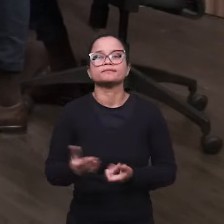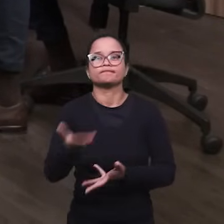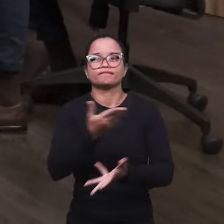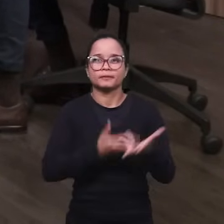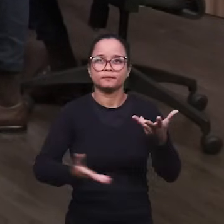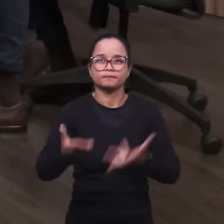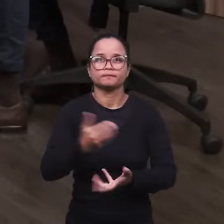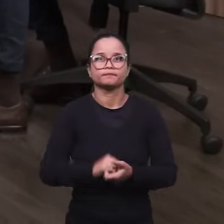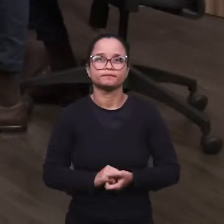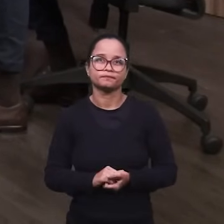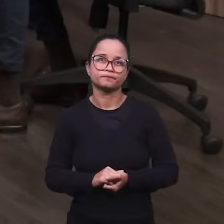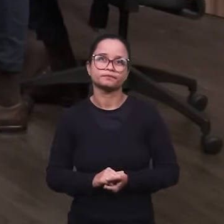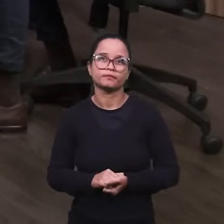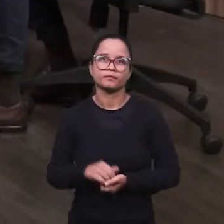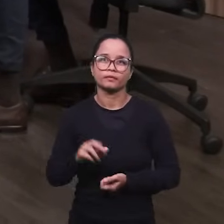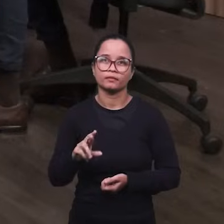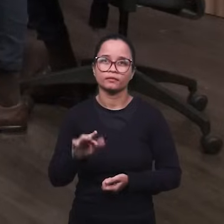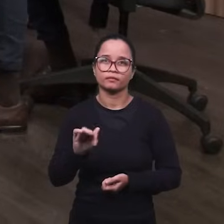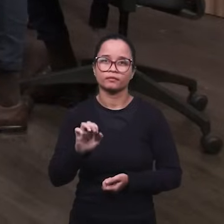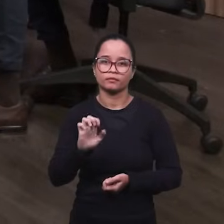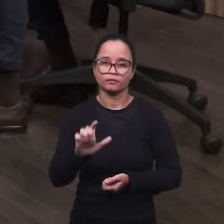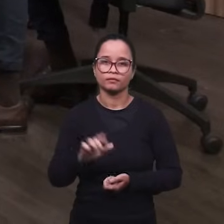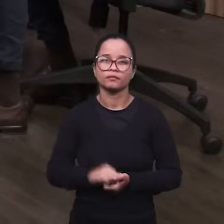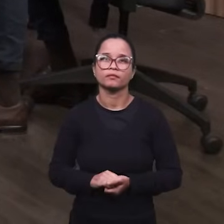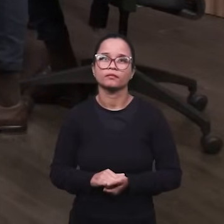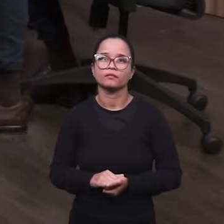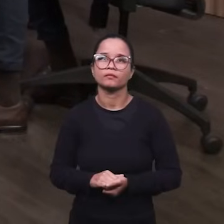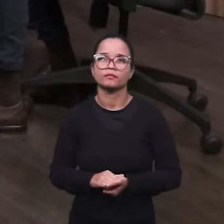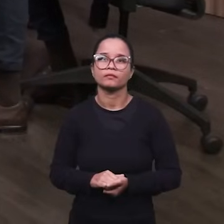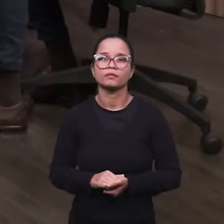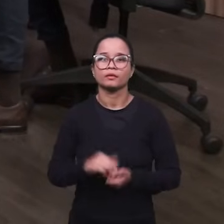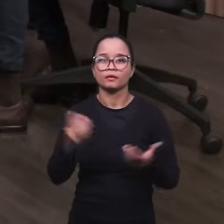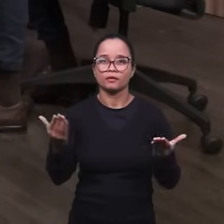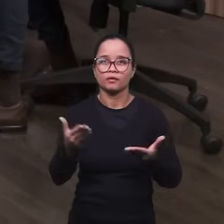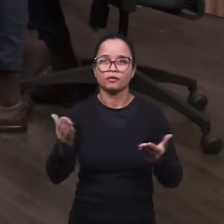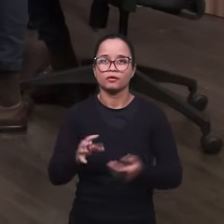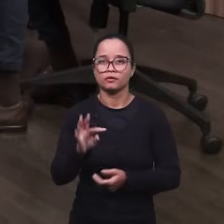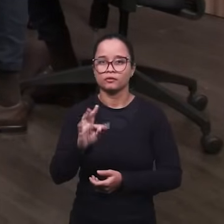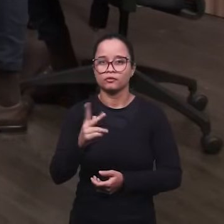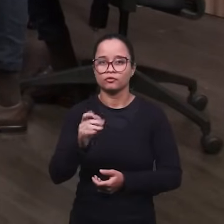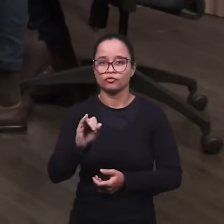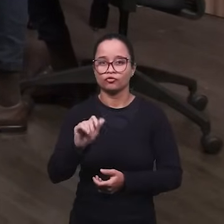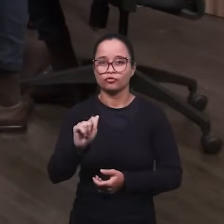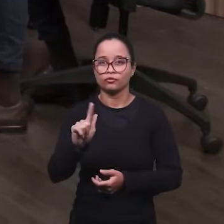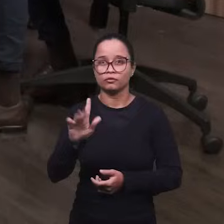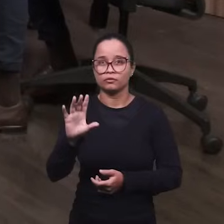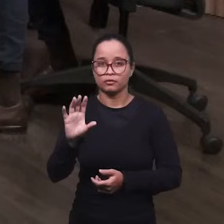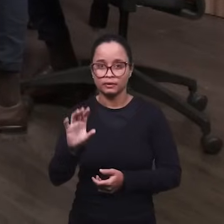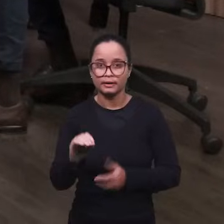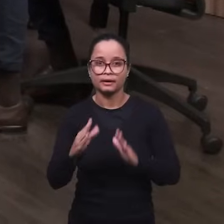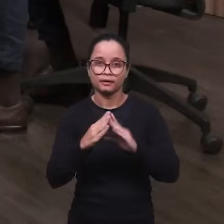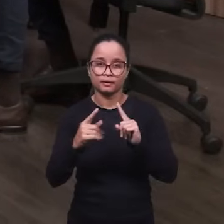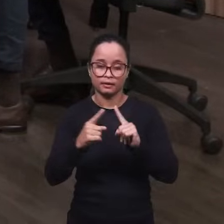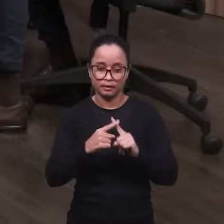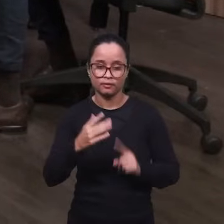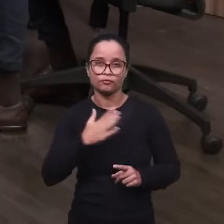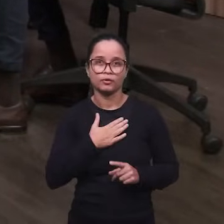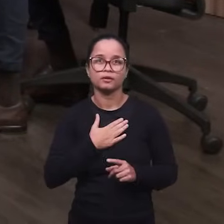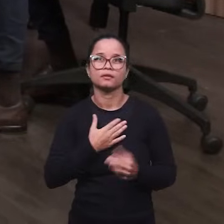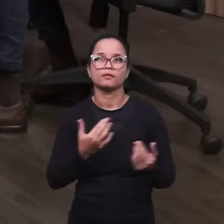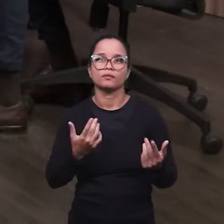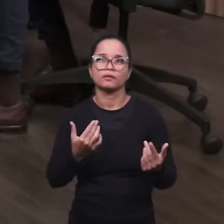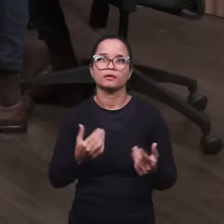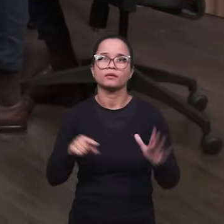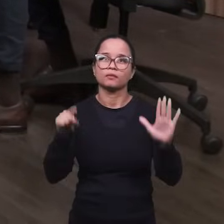sua participação. Vamos lá, Rafael. Vamos ver os jovens aqui. E agora meu amigo Tiago, que é da mesma igreja onde eu congrego,